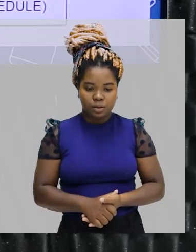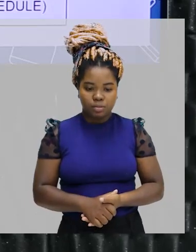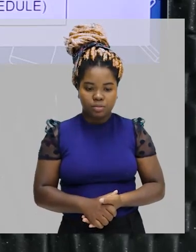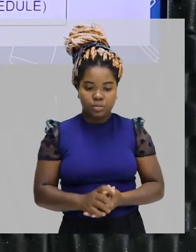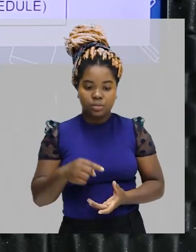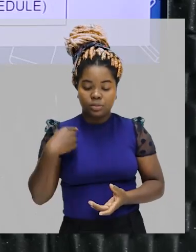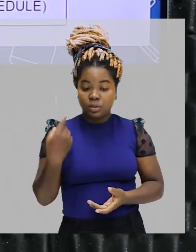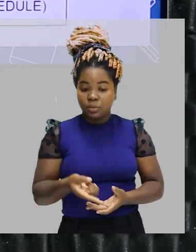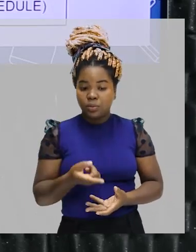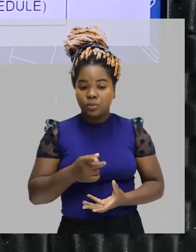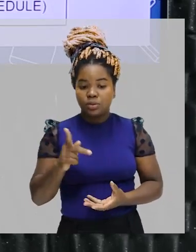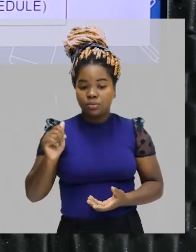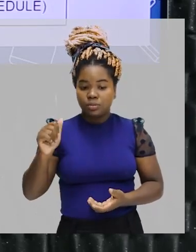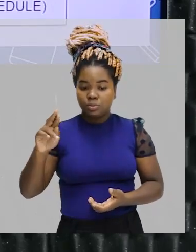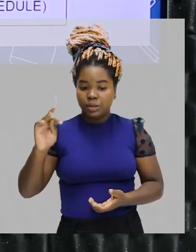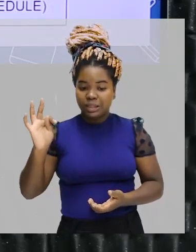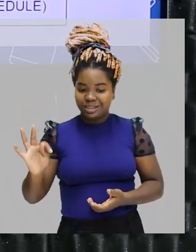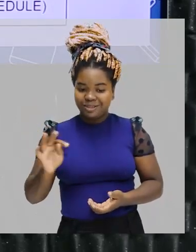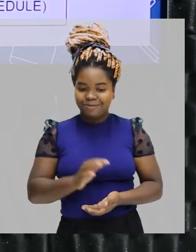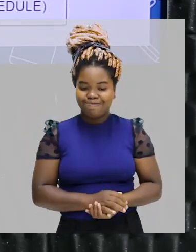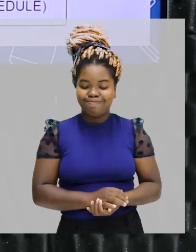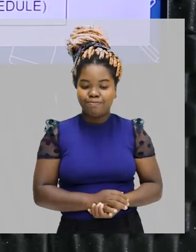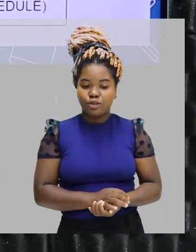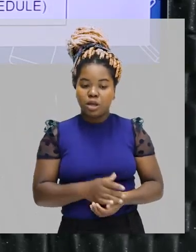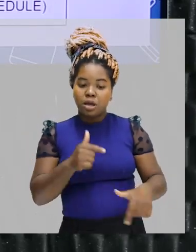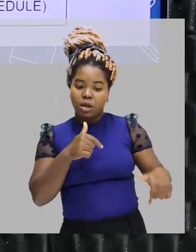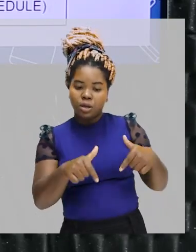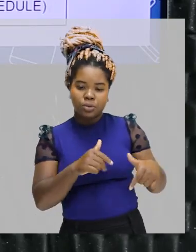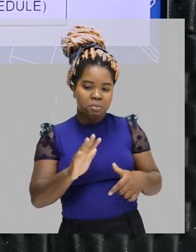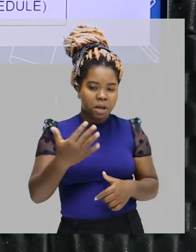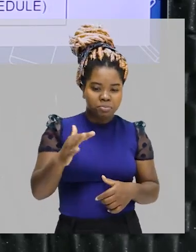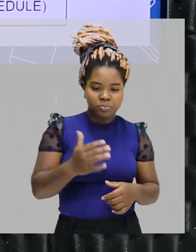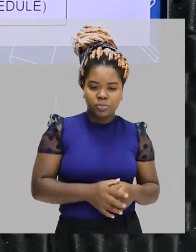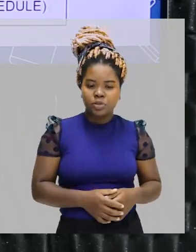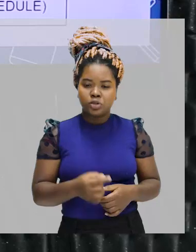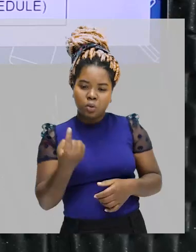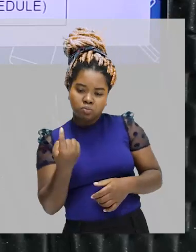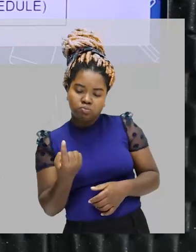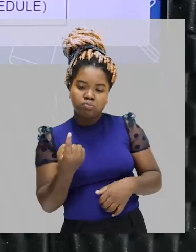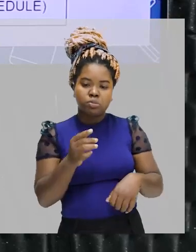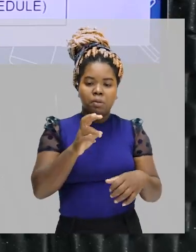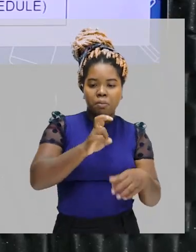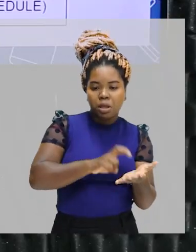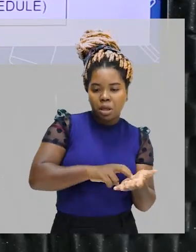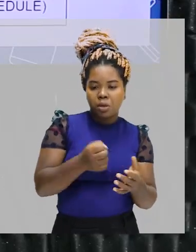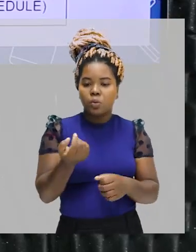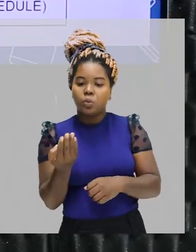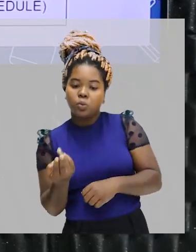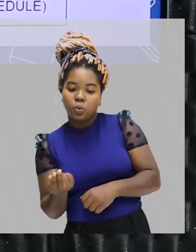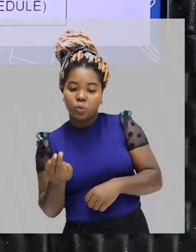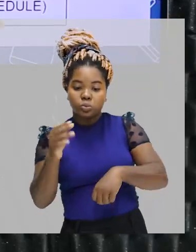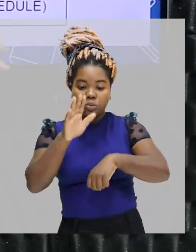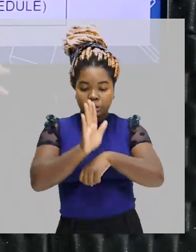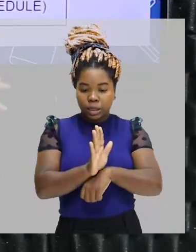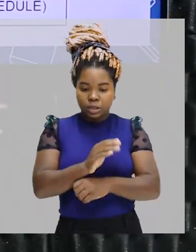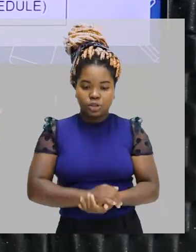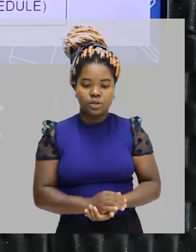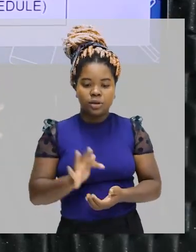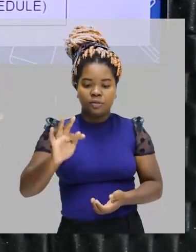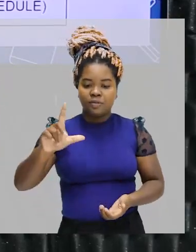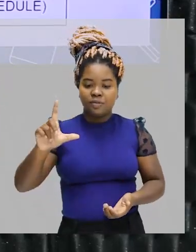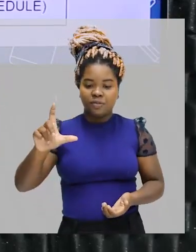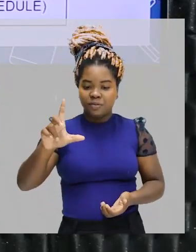Depois, part-time é o trabalho parcial. Então, trabalha só um turno. Flex-time já